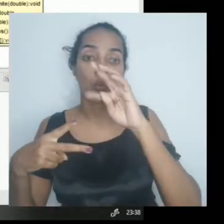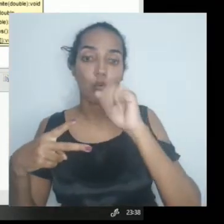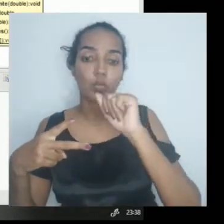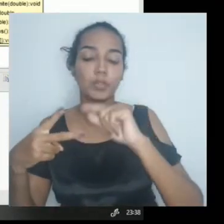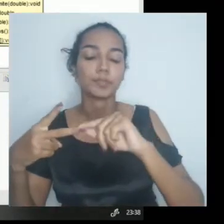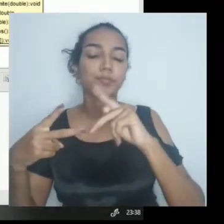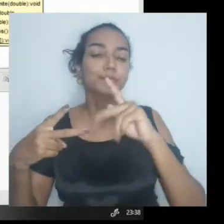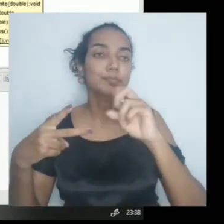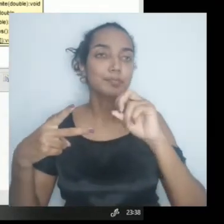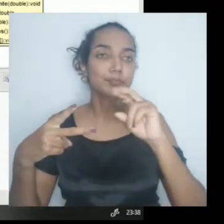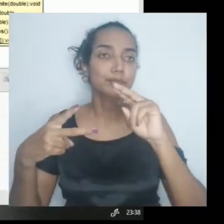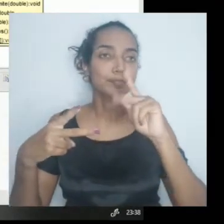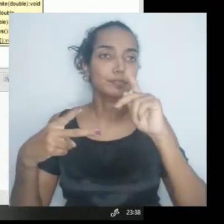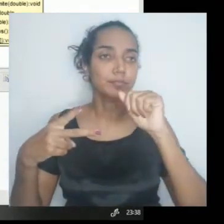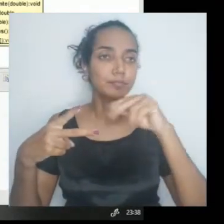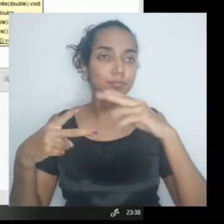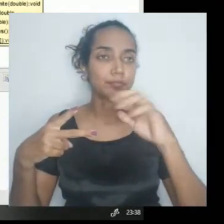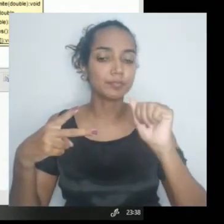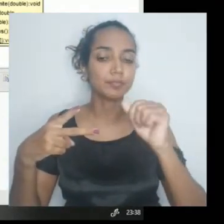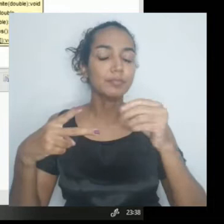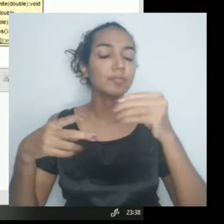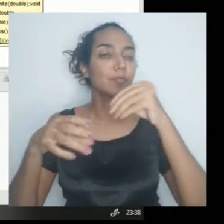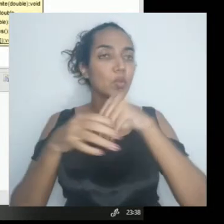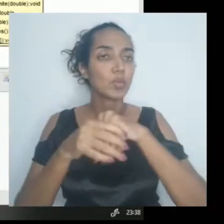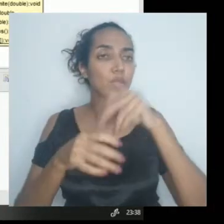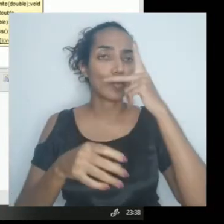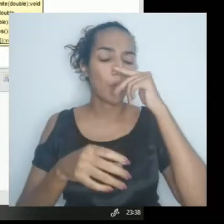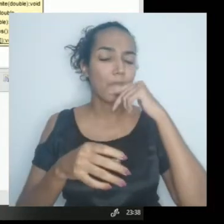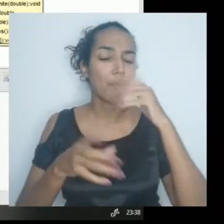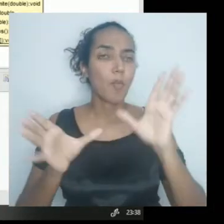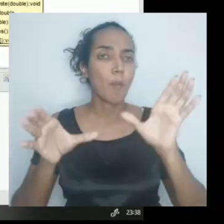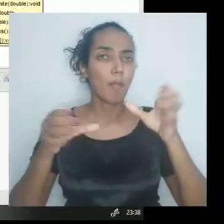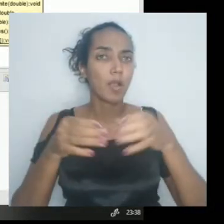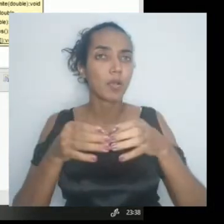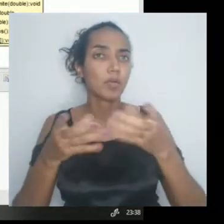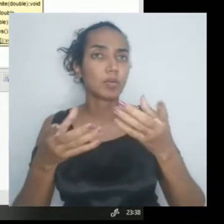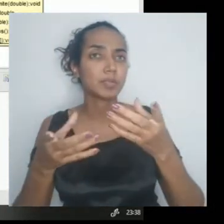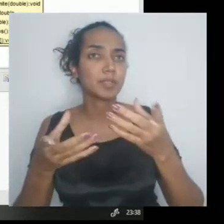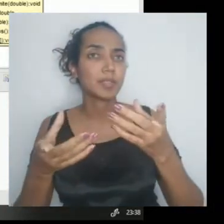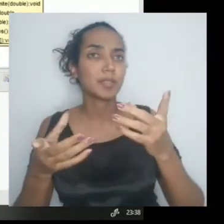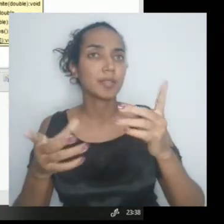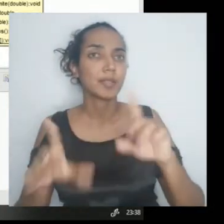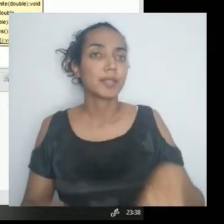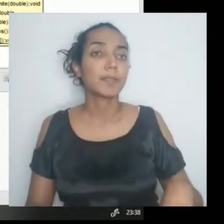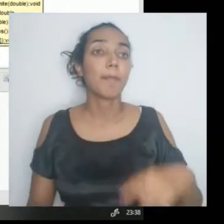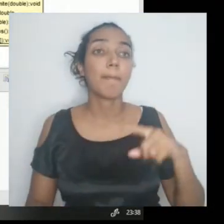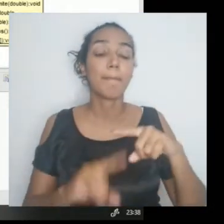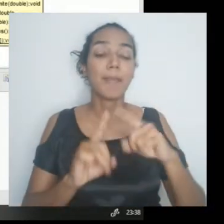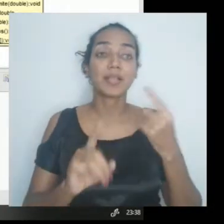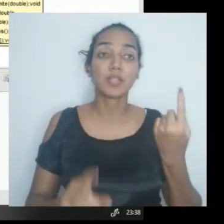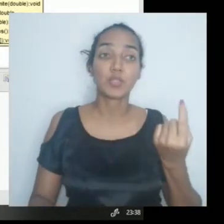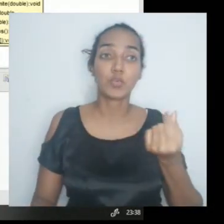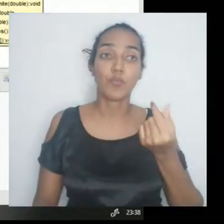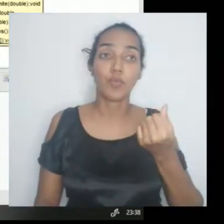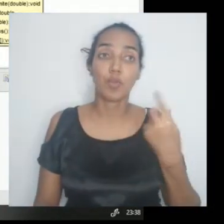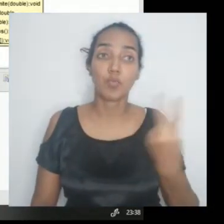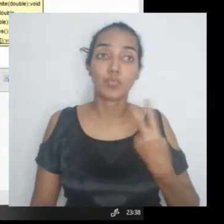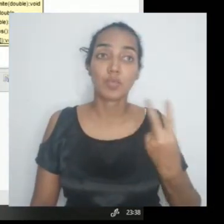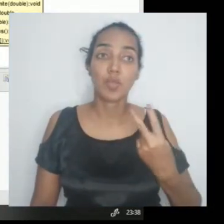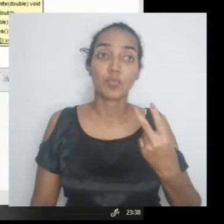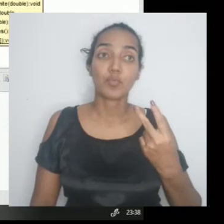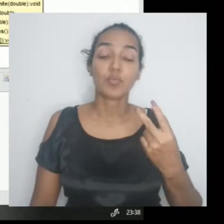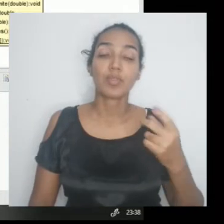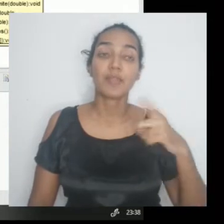mas se a classe poupança estivesse fora do pacote e o saldo fosse protected, eu consigo acessar ele. Ou seja, da poupança eu